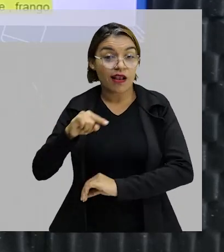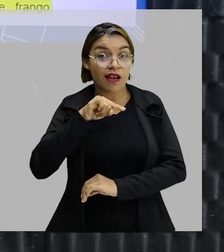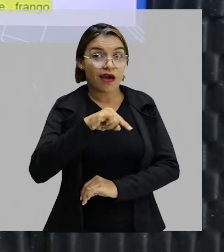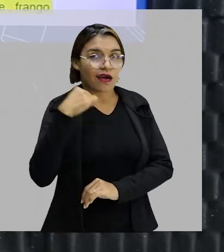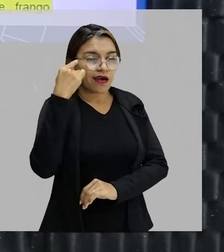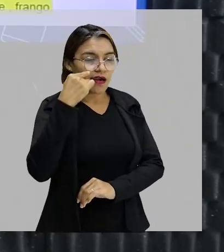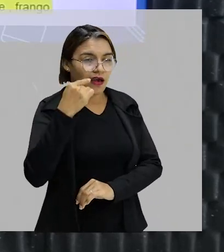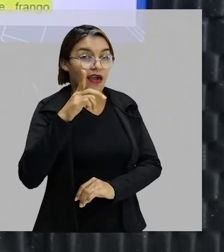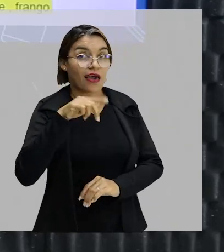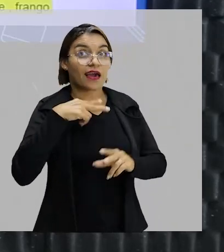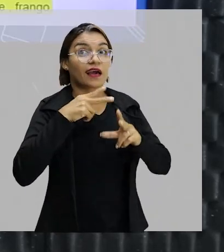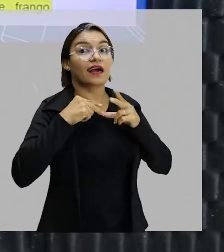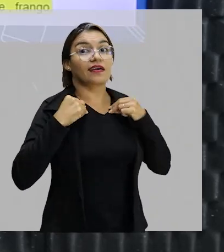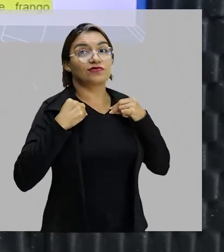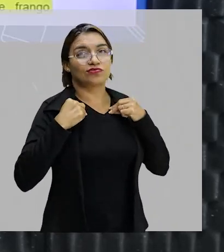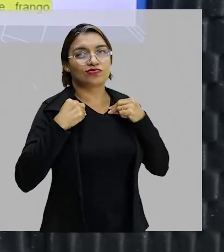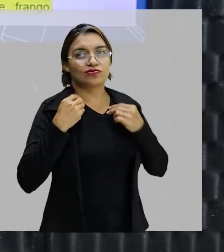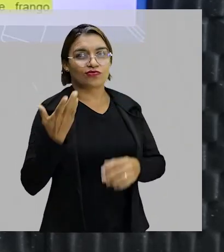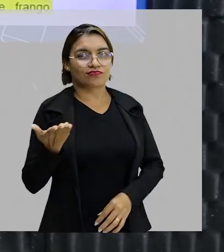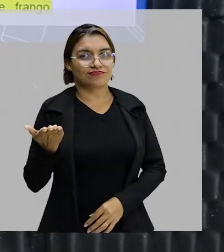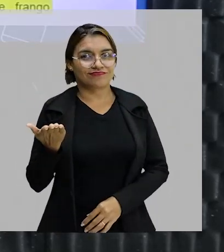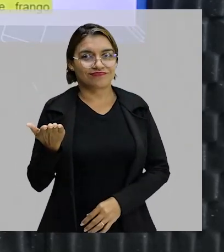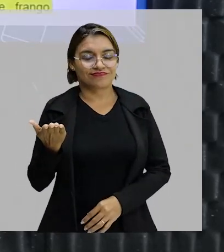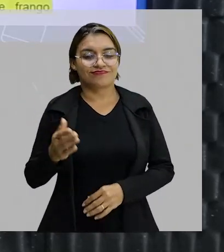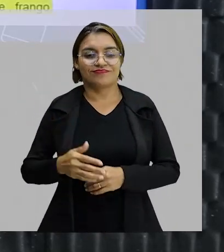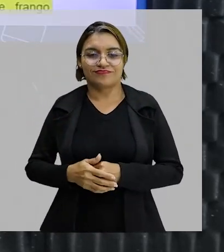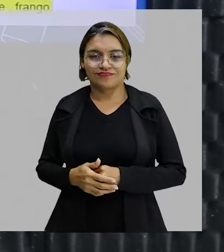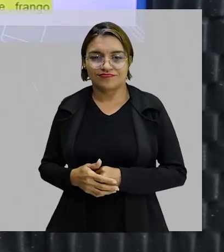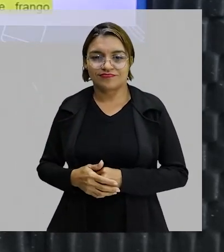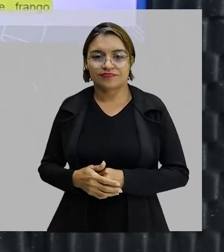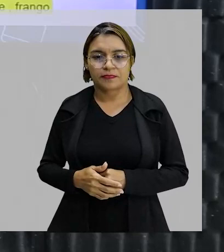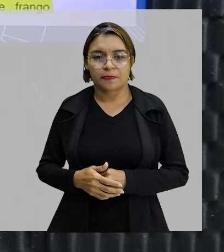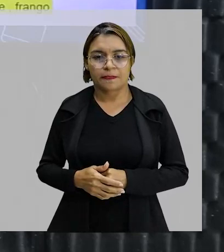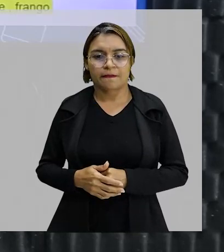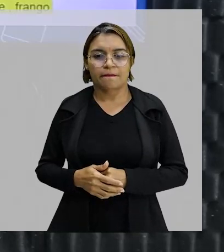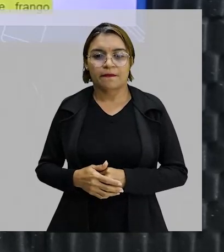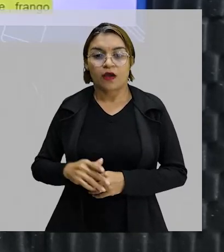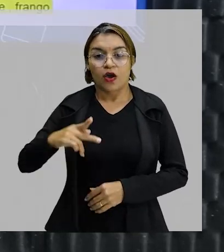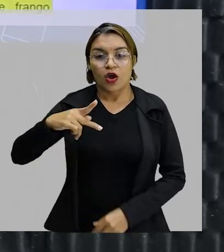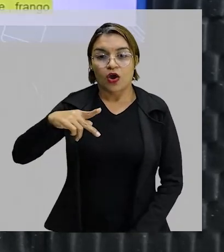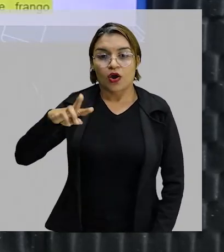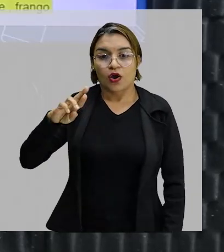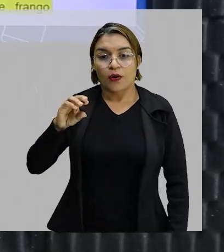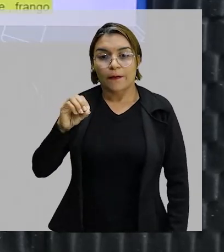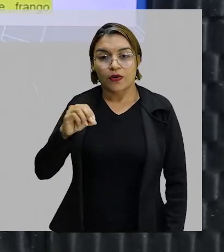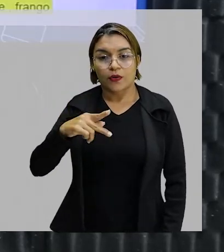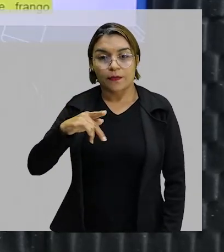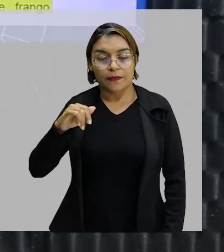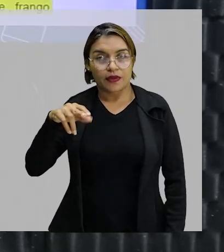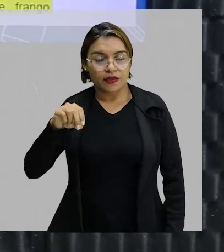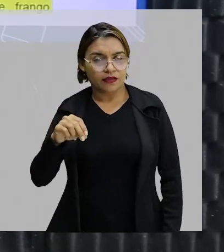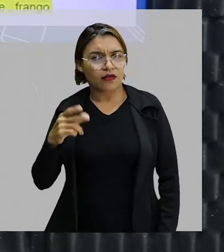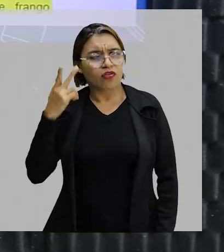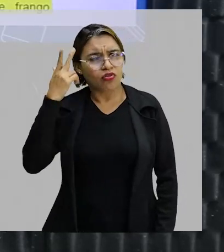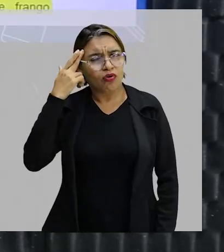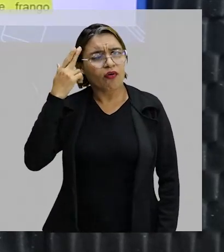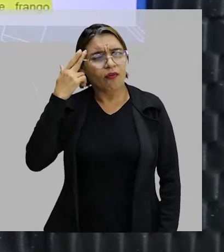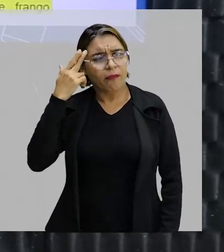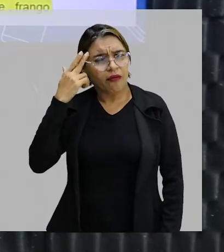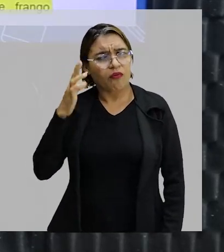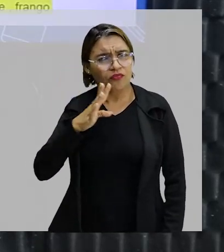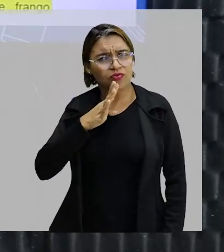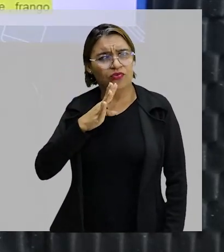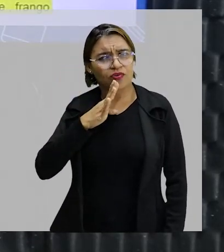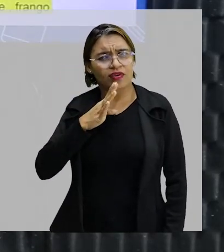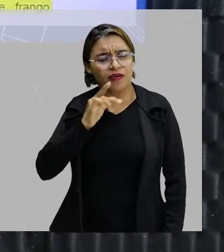é garçom. Tome uma propina. Esse nome é comum, né? Ultimamente de se ouvir, de